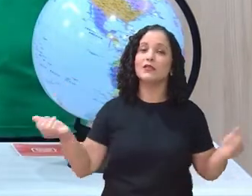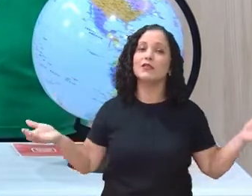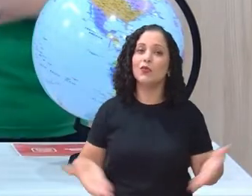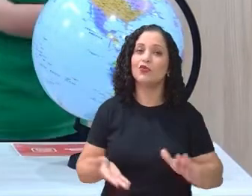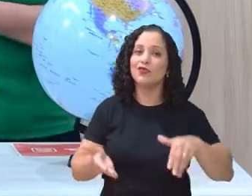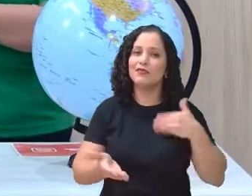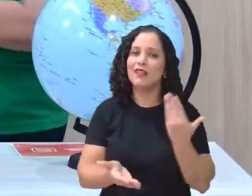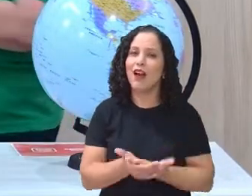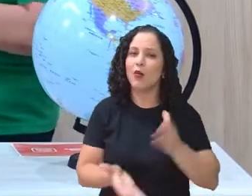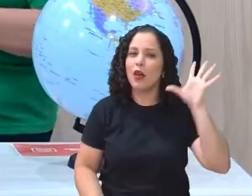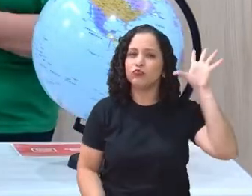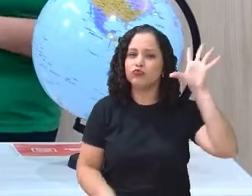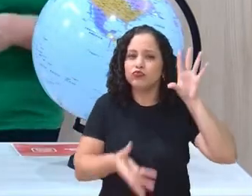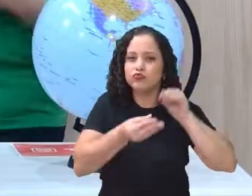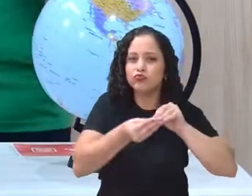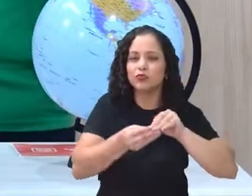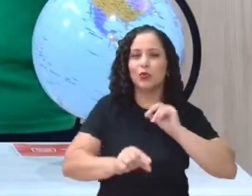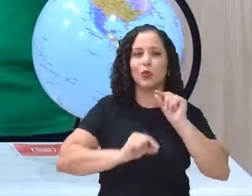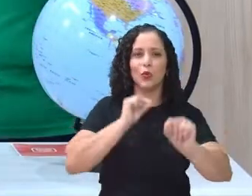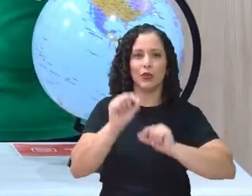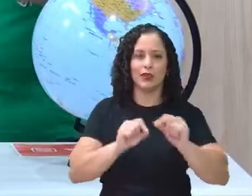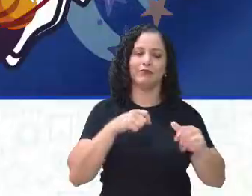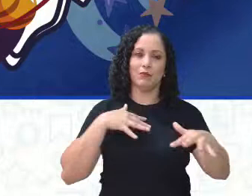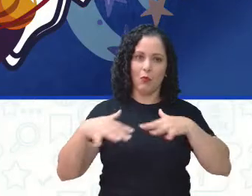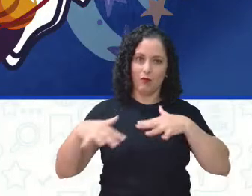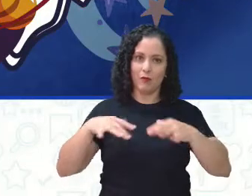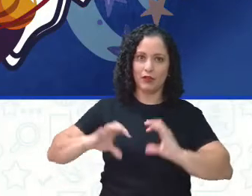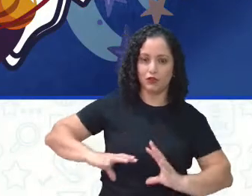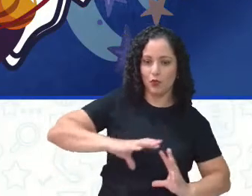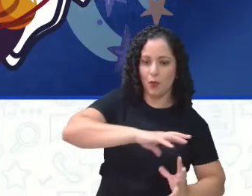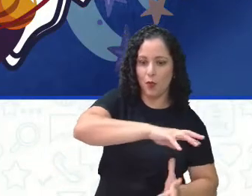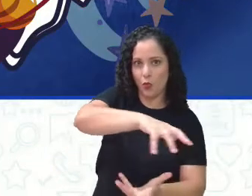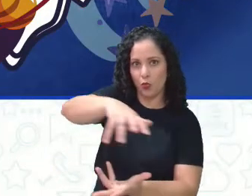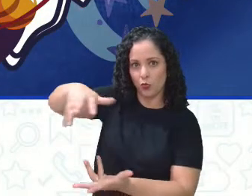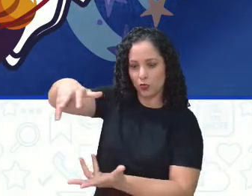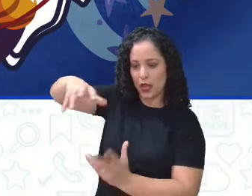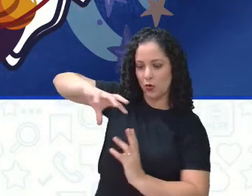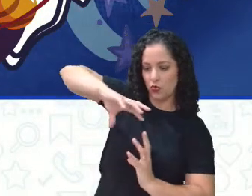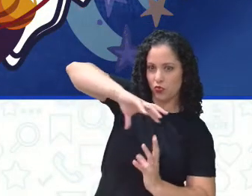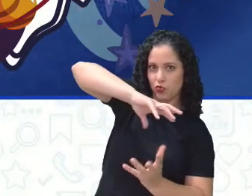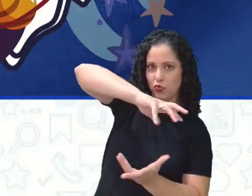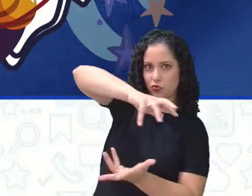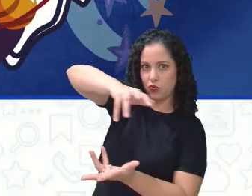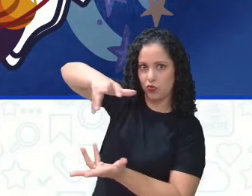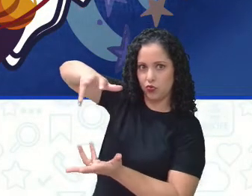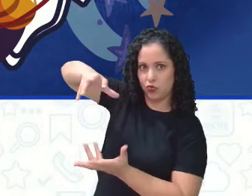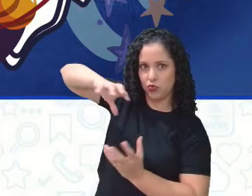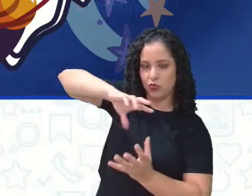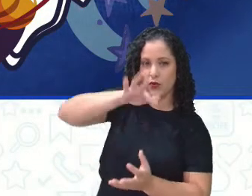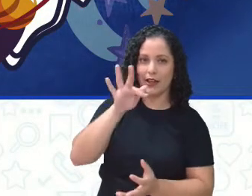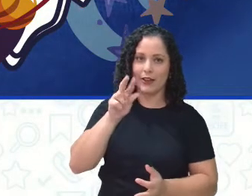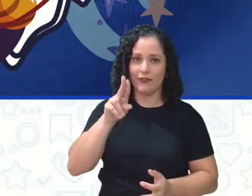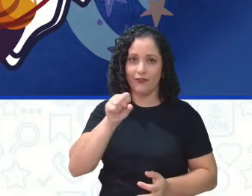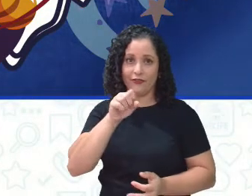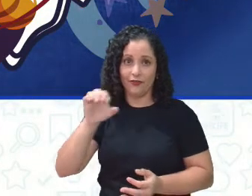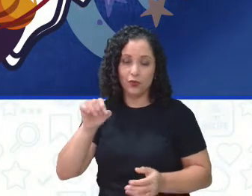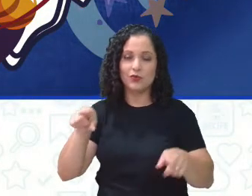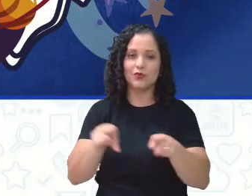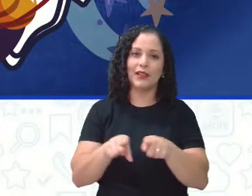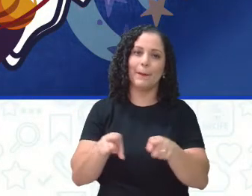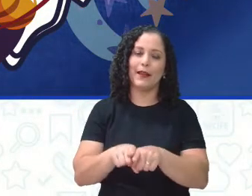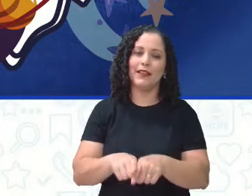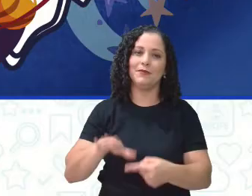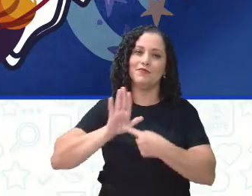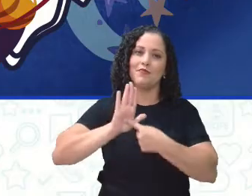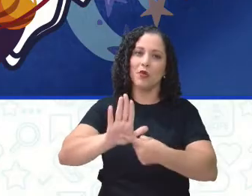né? Nós vimos os movimentos da Terra, mais precisamente em rotação e fuso horário, e lançamos essa grande,